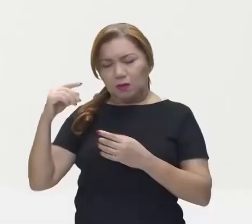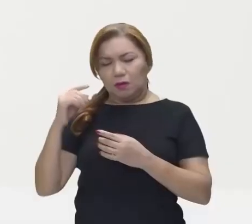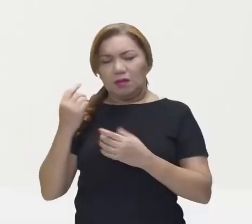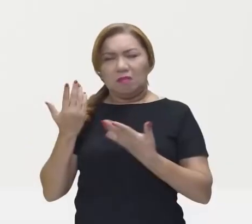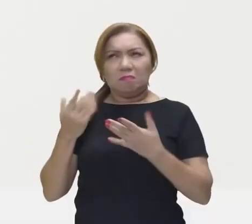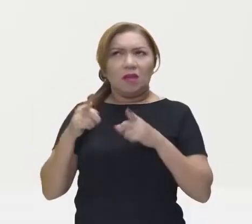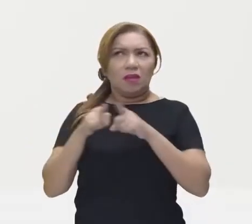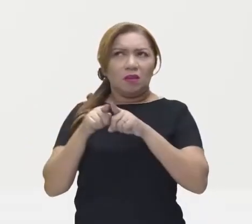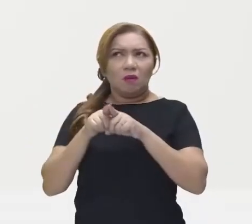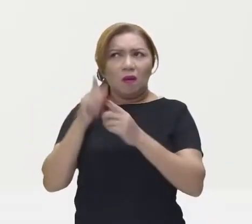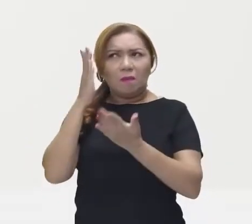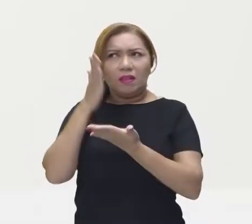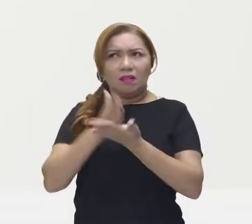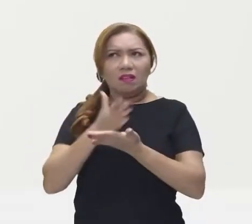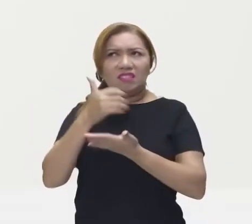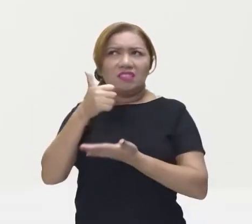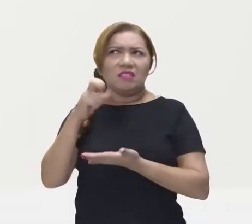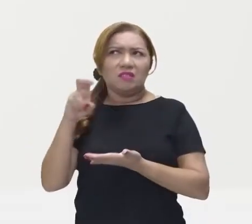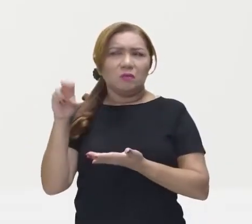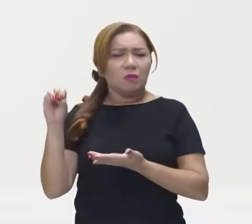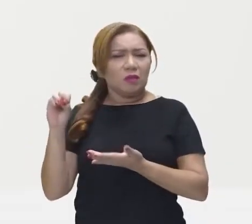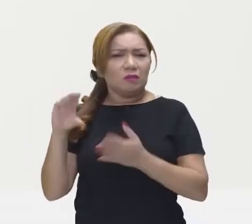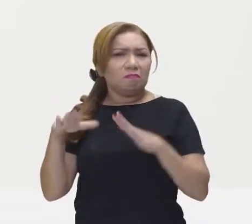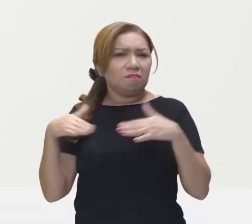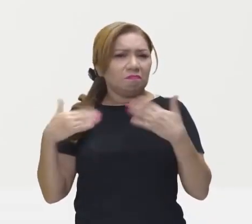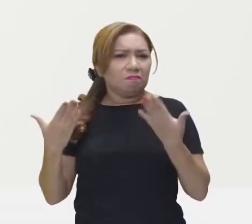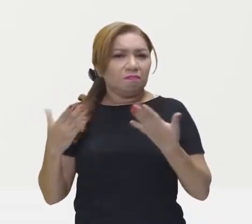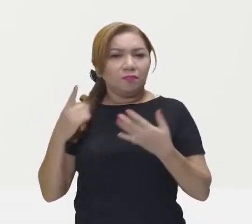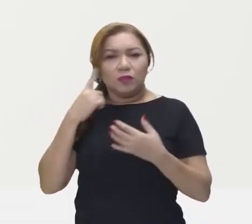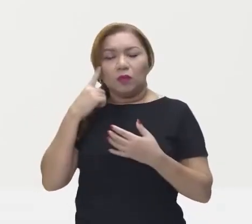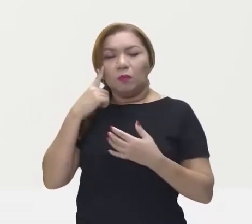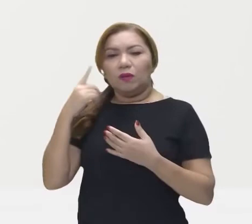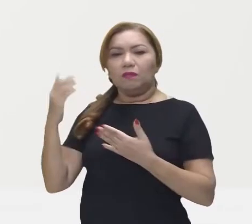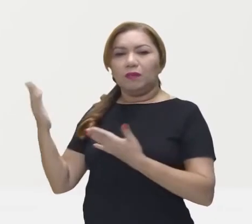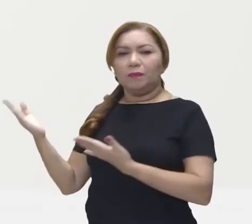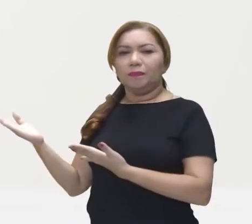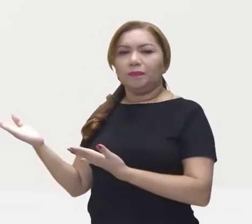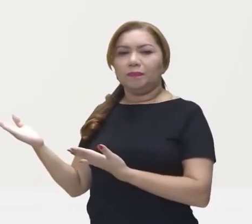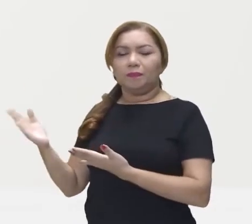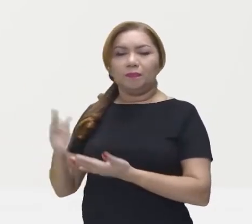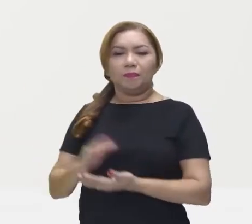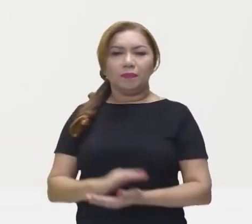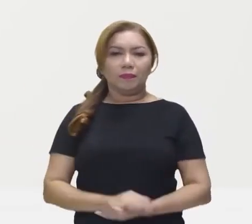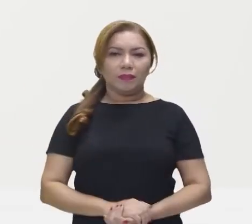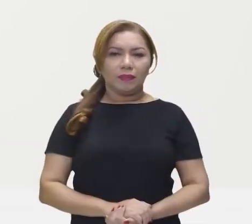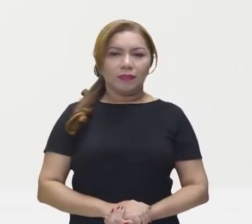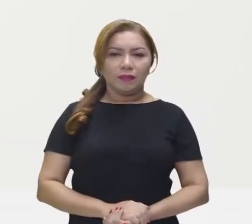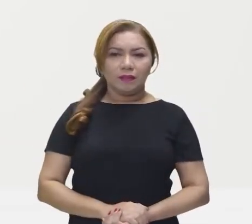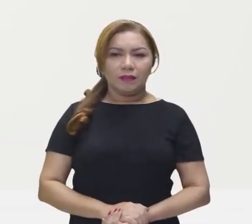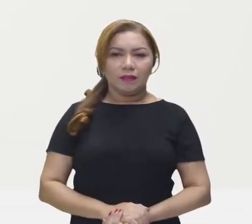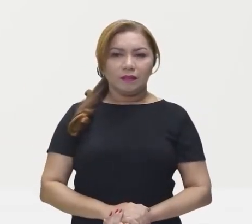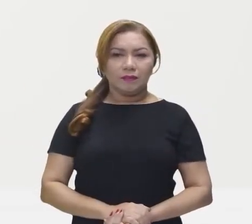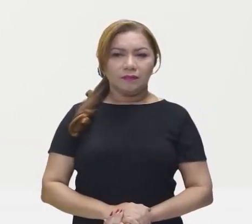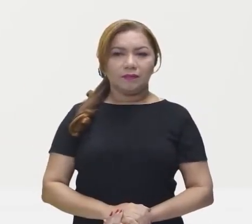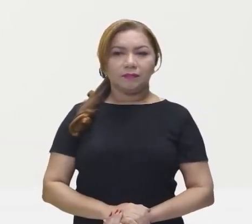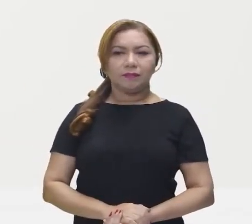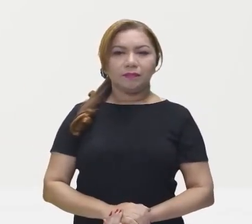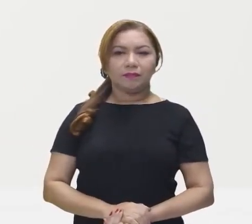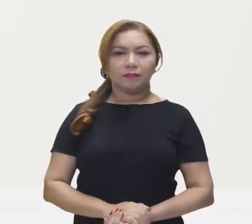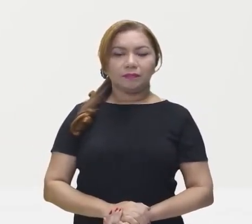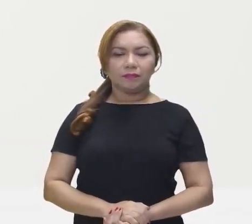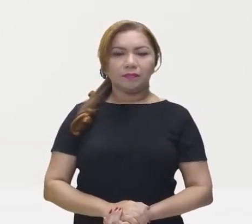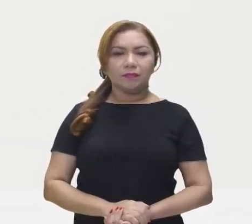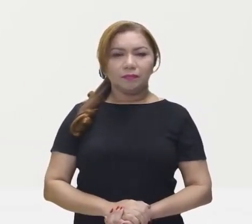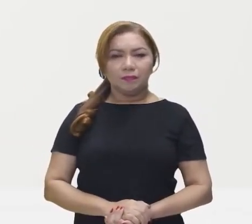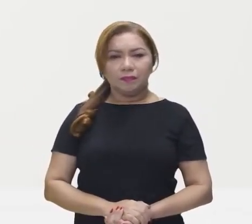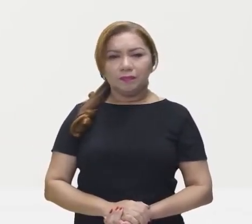vamos ver isso agora. Ok, então eu tenho aqui os formatos. Eu tenho a primeira forma. Então, eu tenho